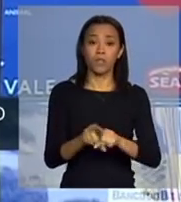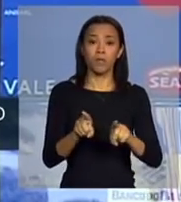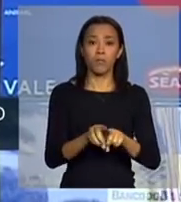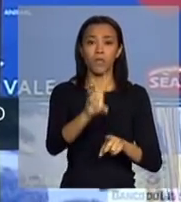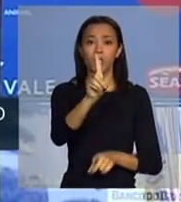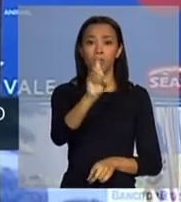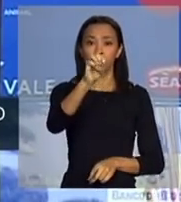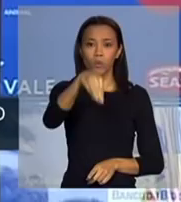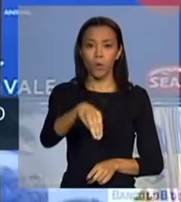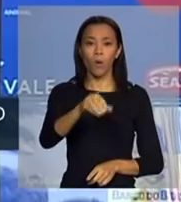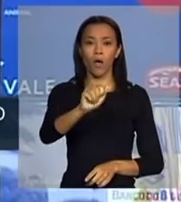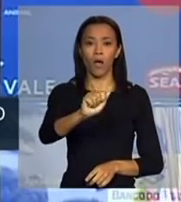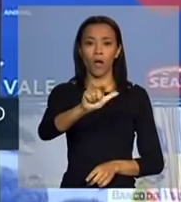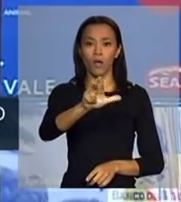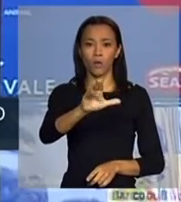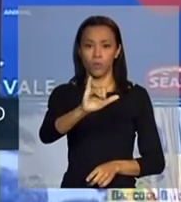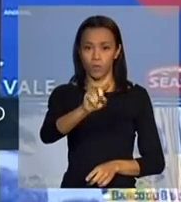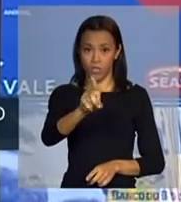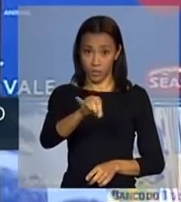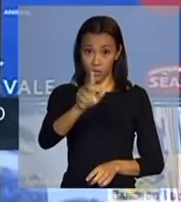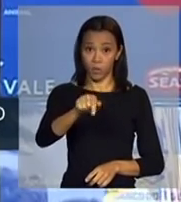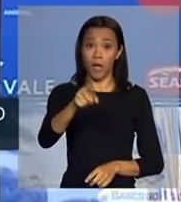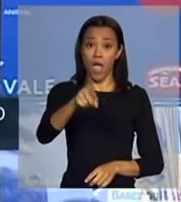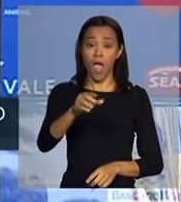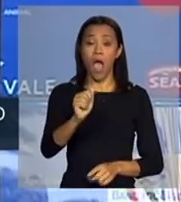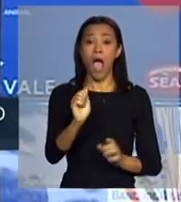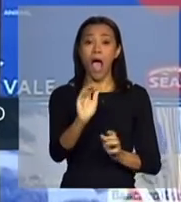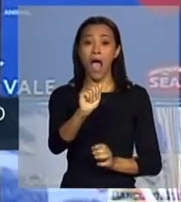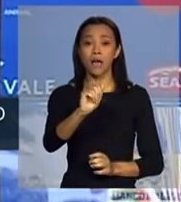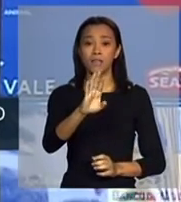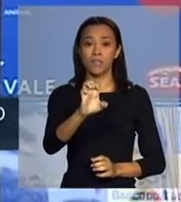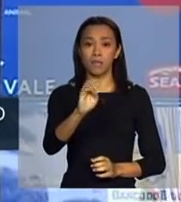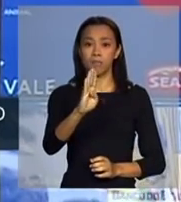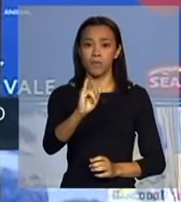Roque Opperman, arcebispo emérito de Uberaba,